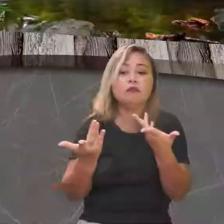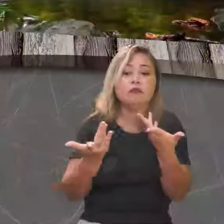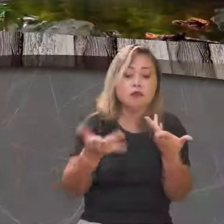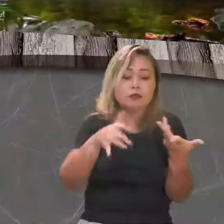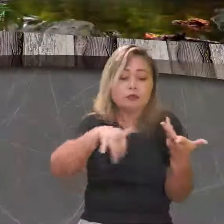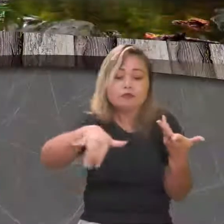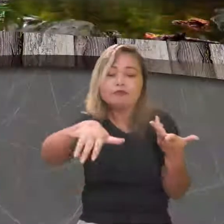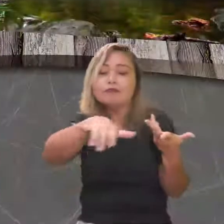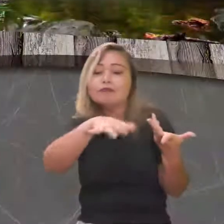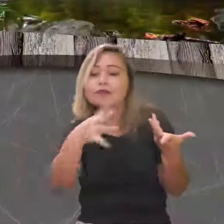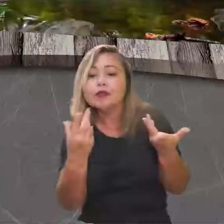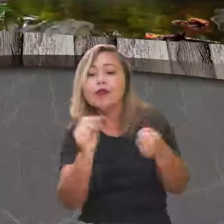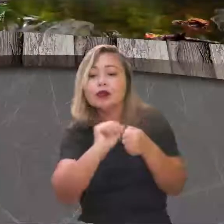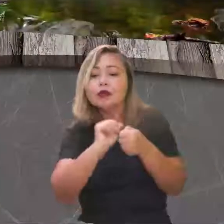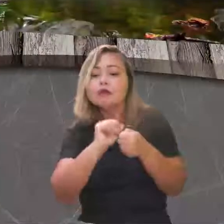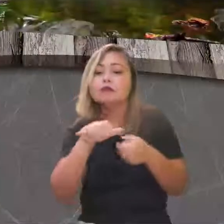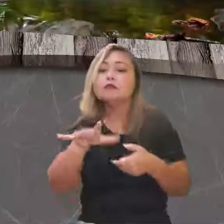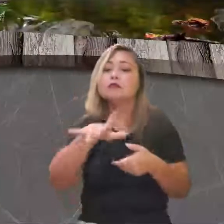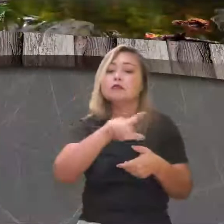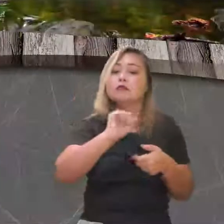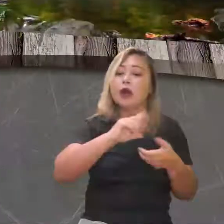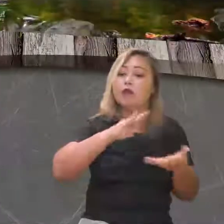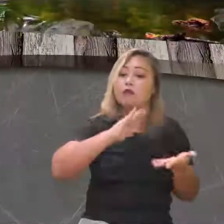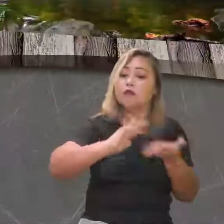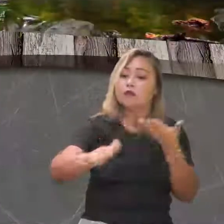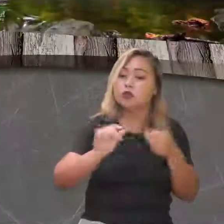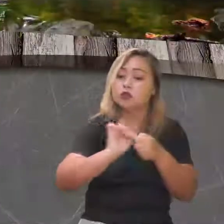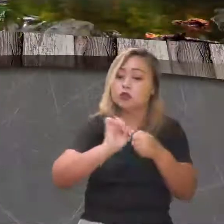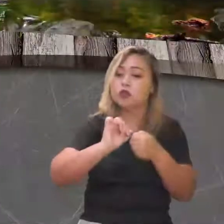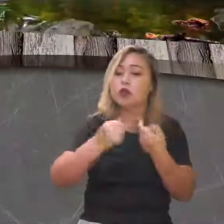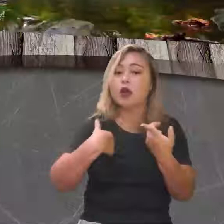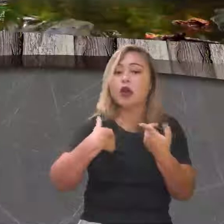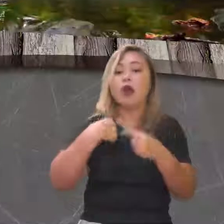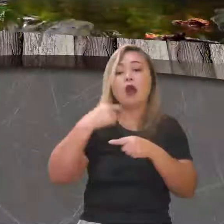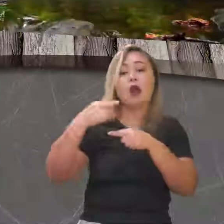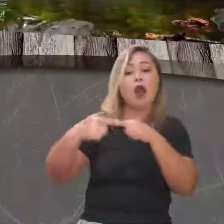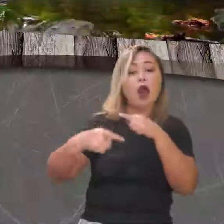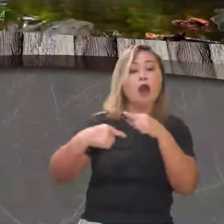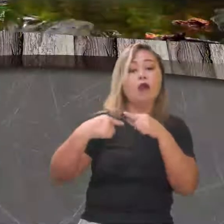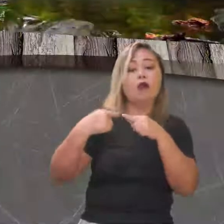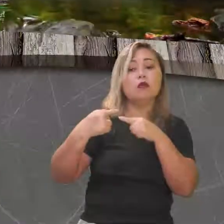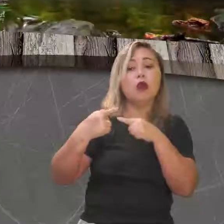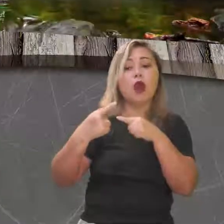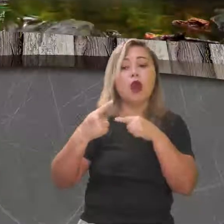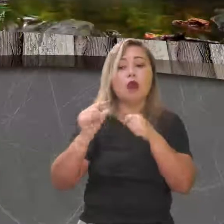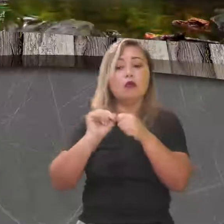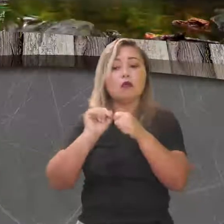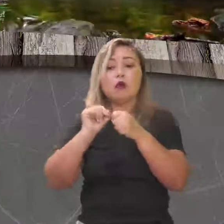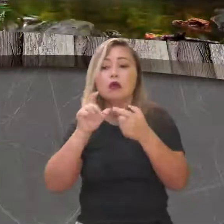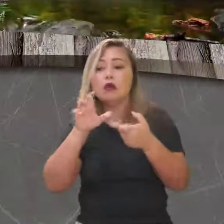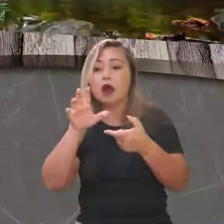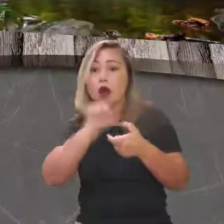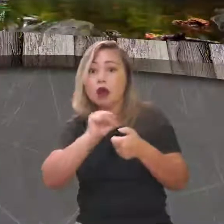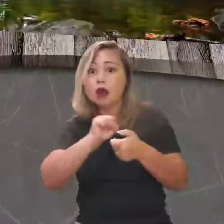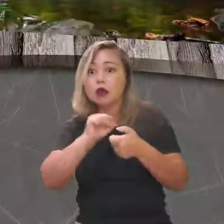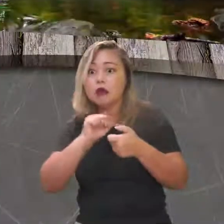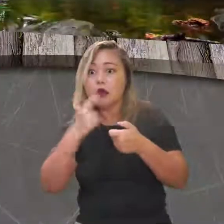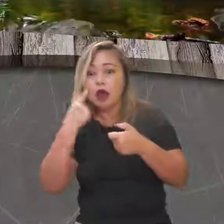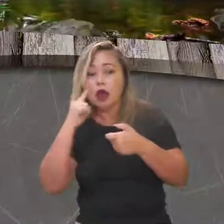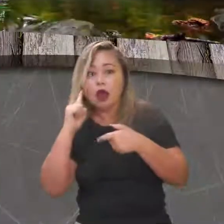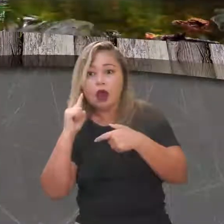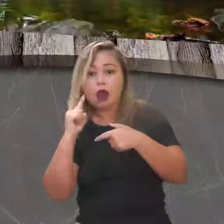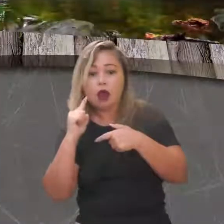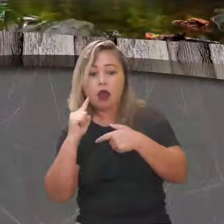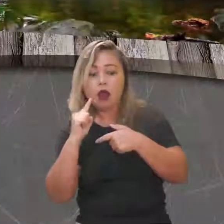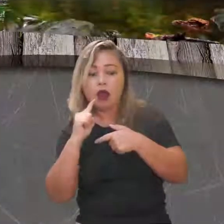ao ambiente onde estão inseridos para fugir de predadores ou para passar desapercebido pela sua presa. E aí, quando a presa está passando